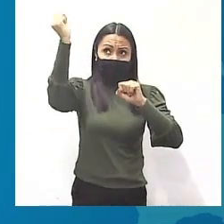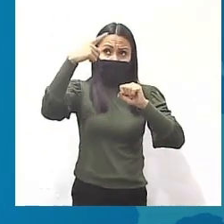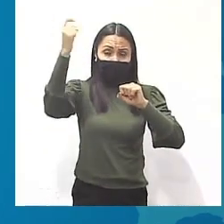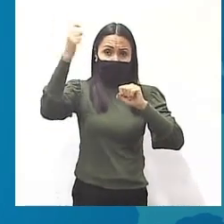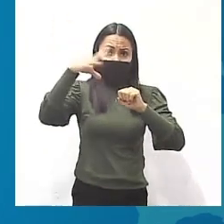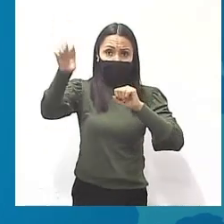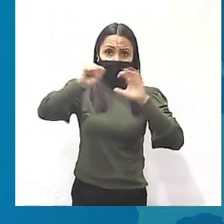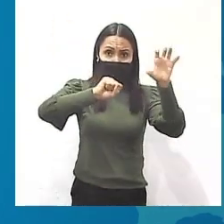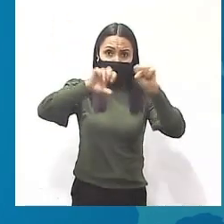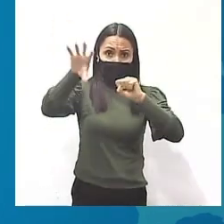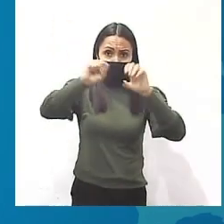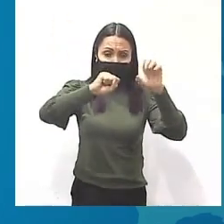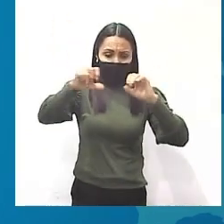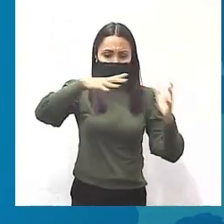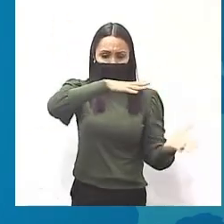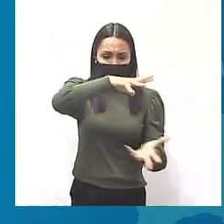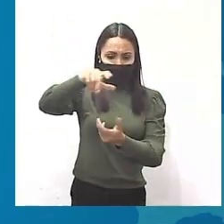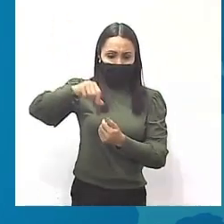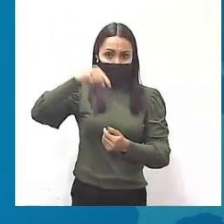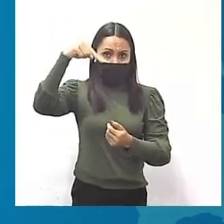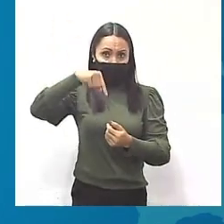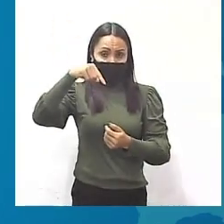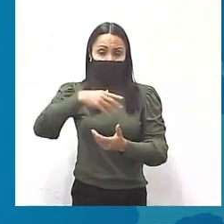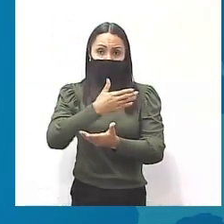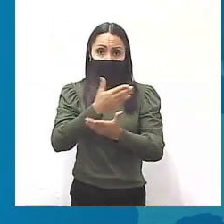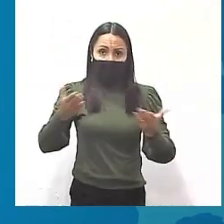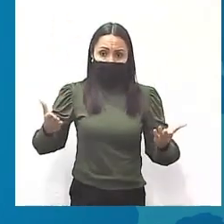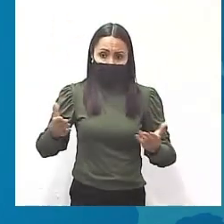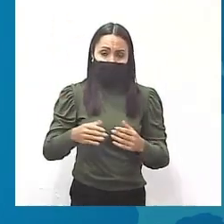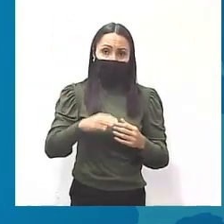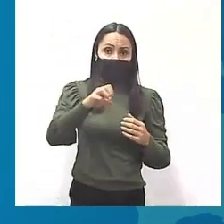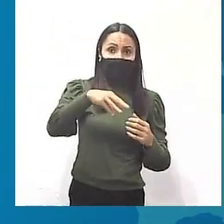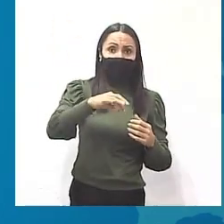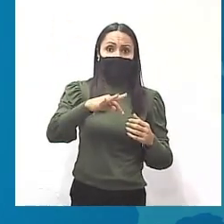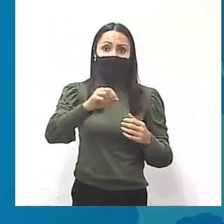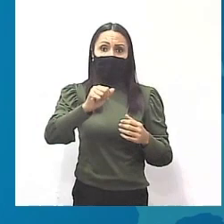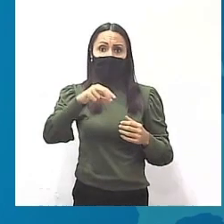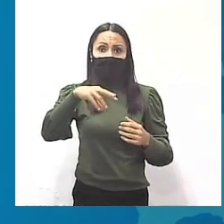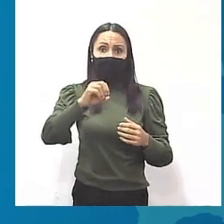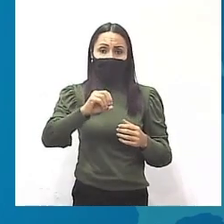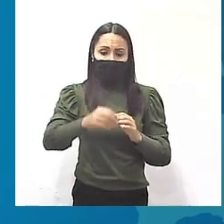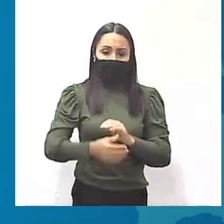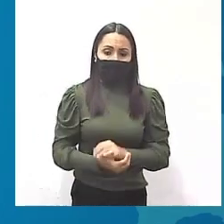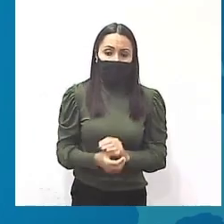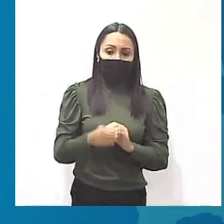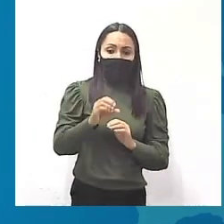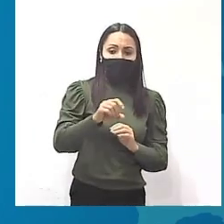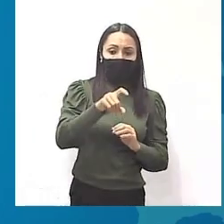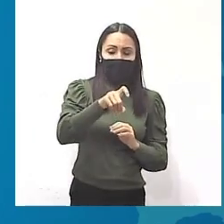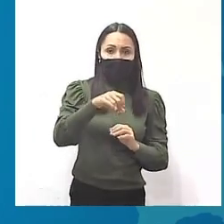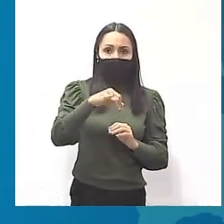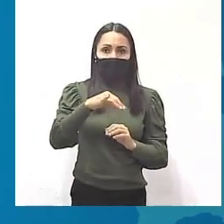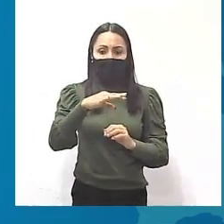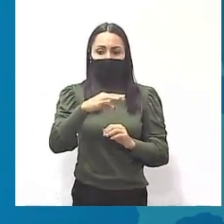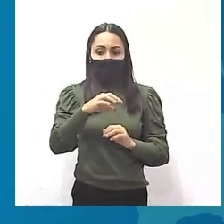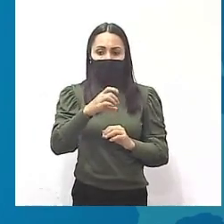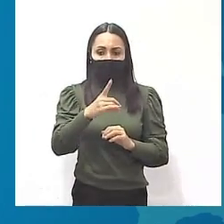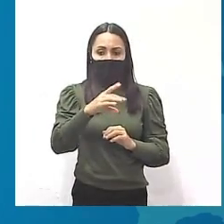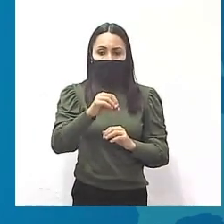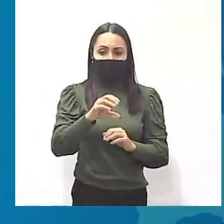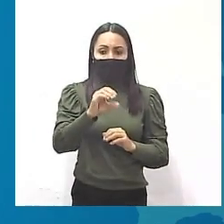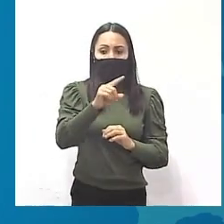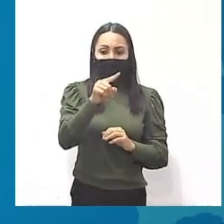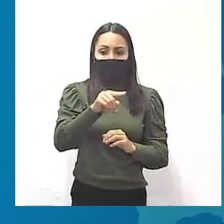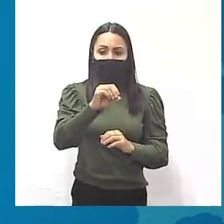nossa atmosfera, estão ali o metano, o óxido nitroso, o